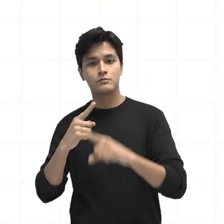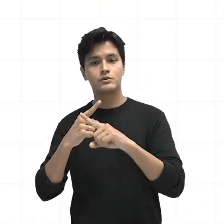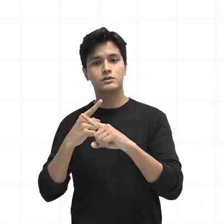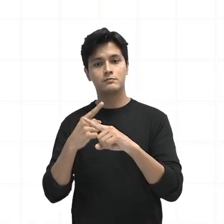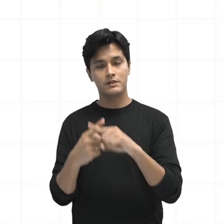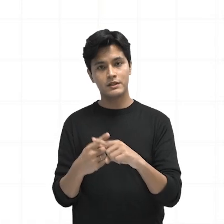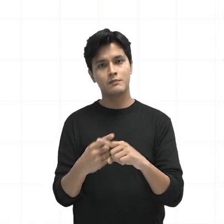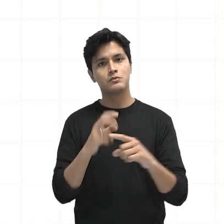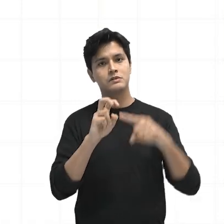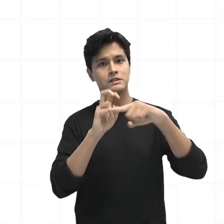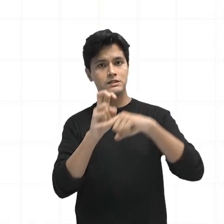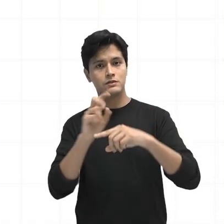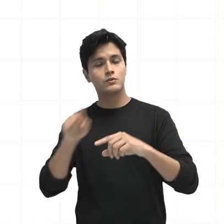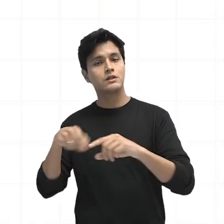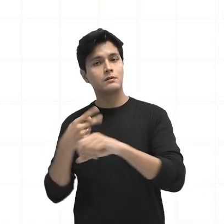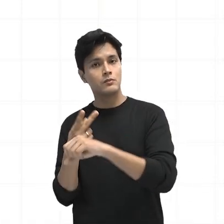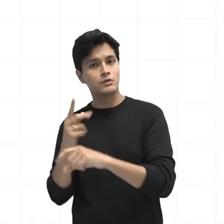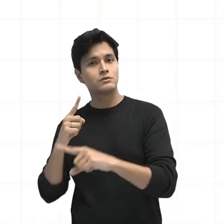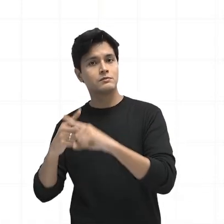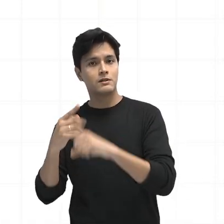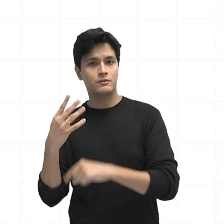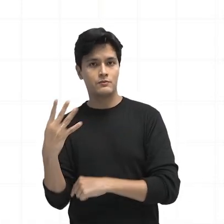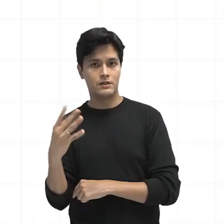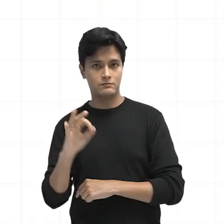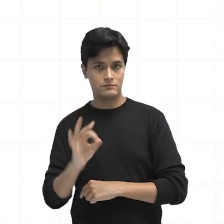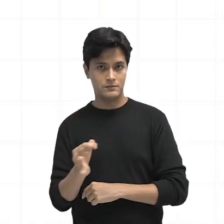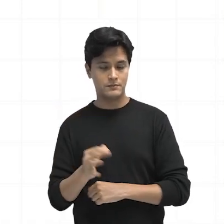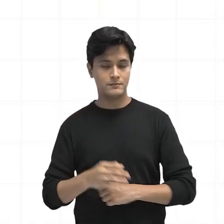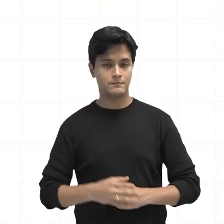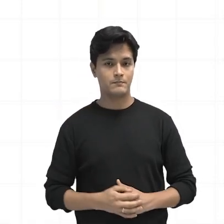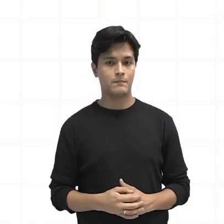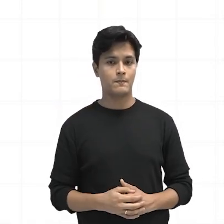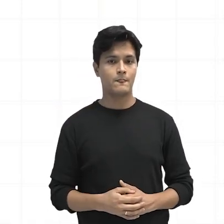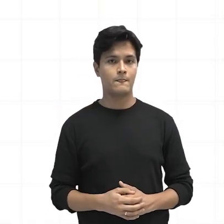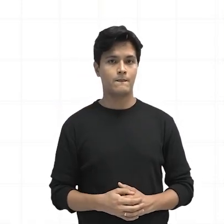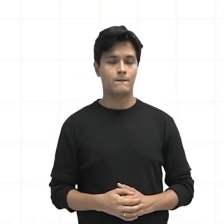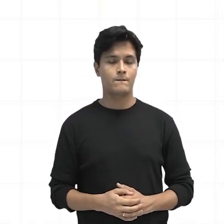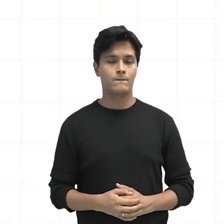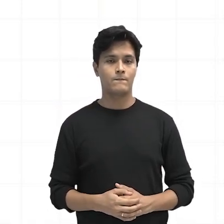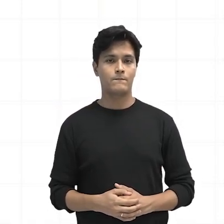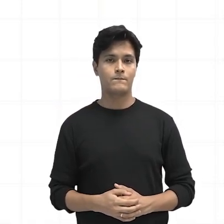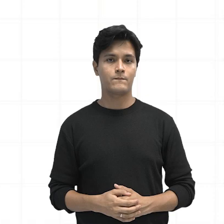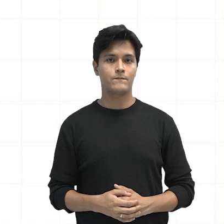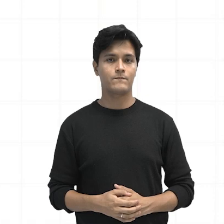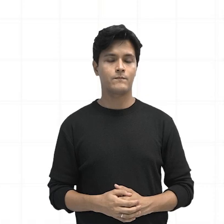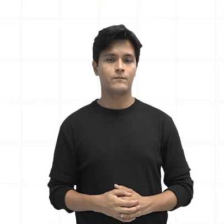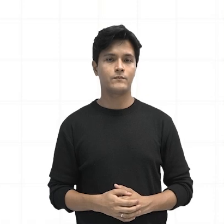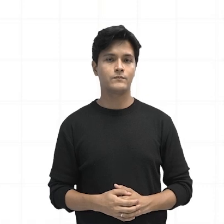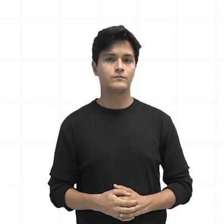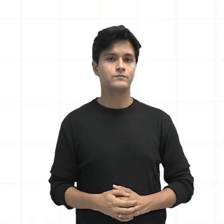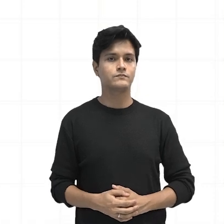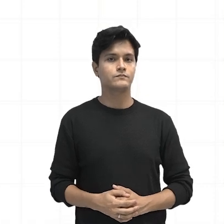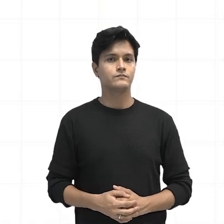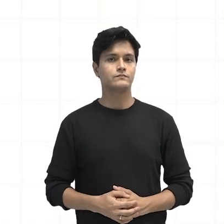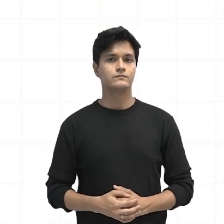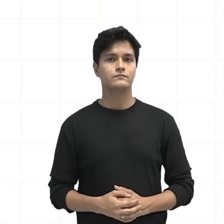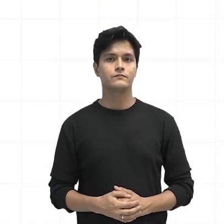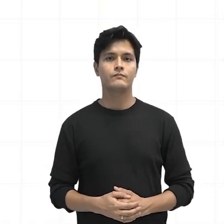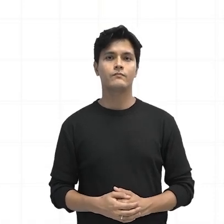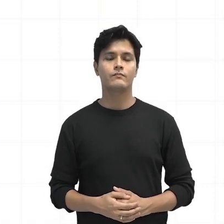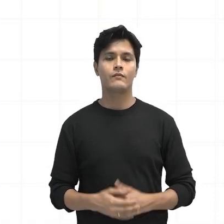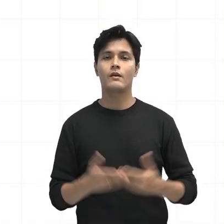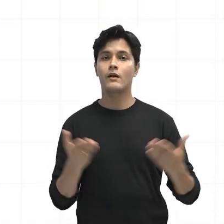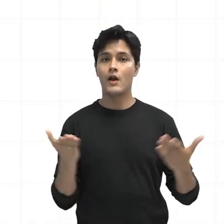5 vezes 4 é 20. Belezinha? Tranquilo? Vamos lá agora. Se agora eu vou dividir